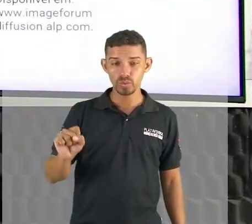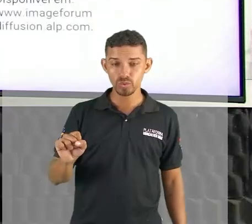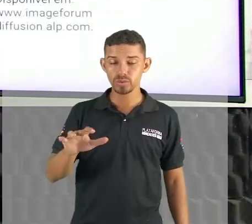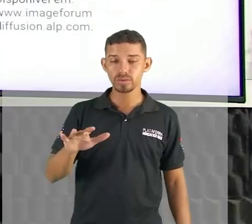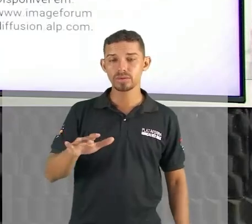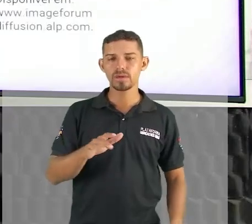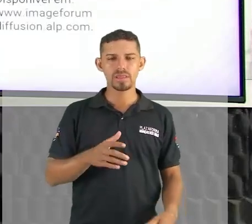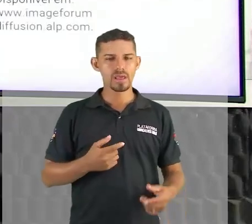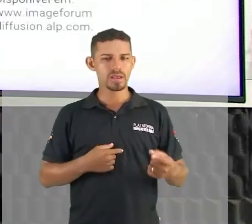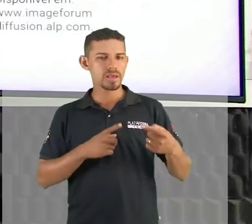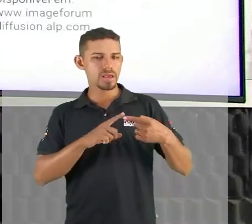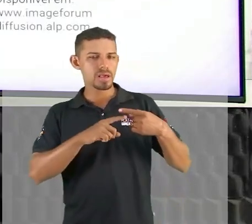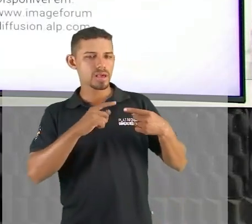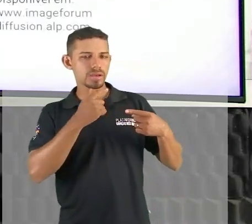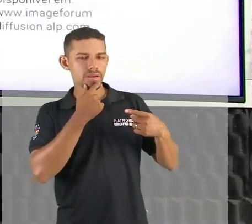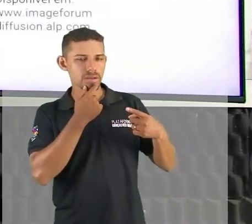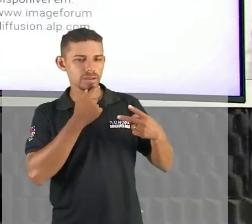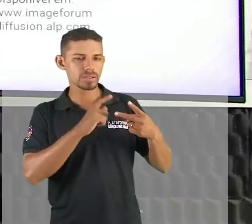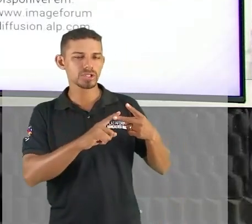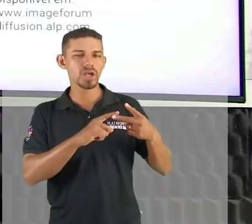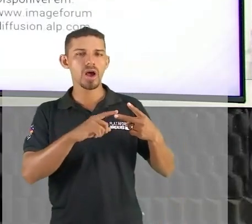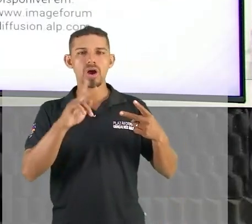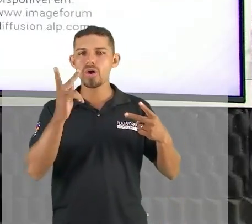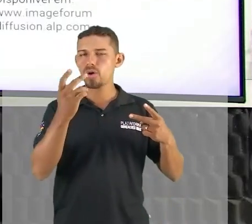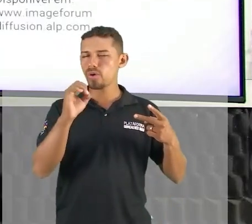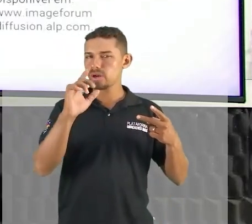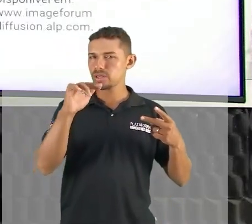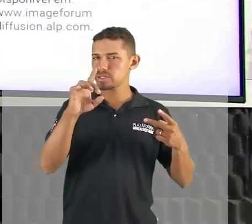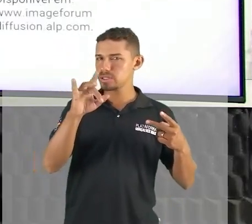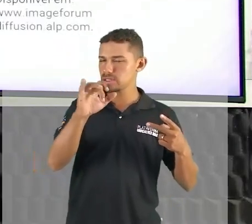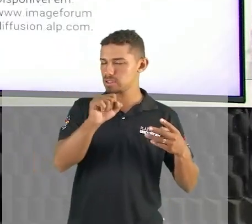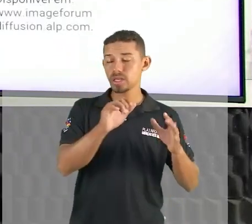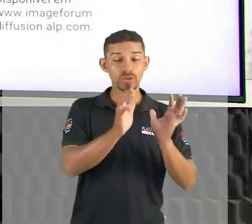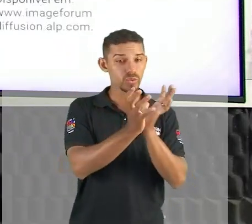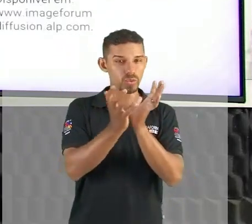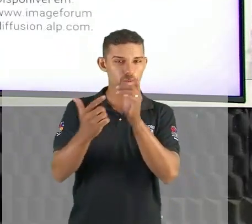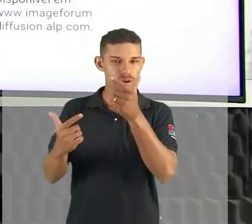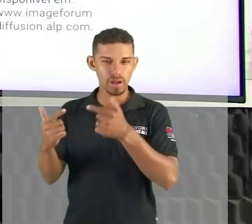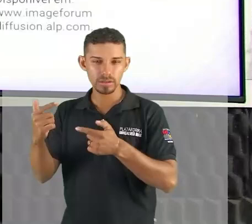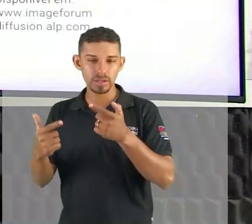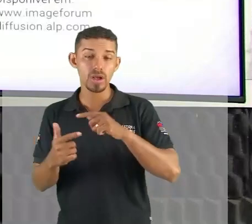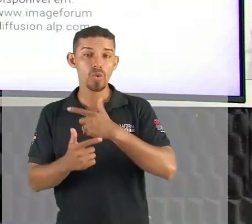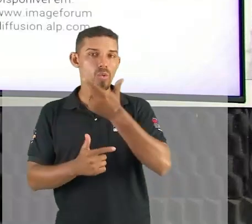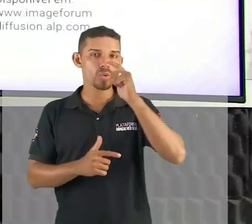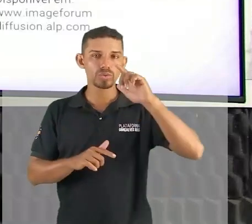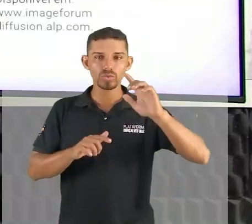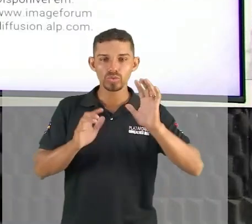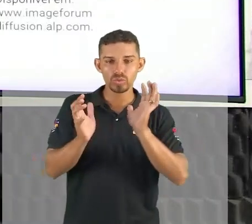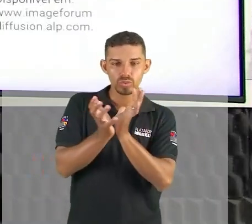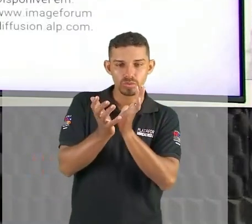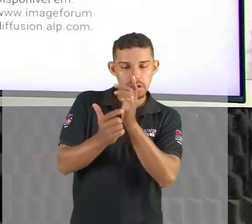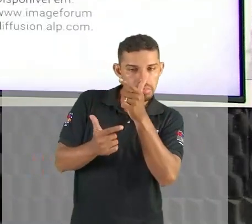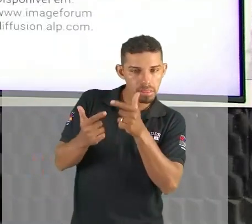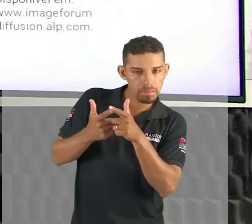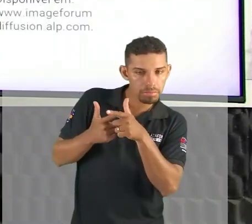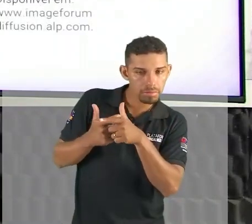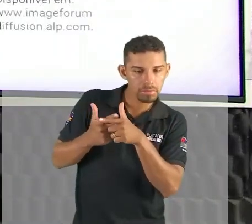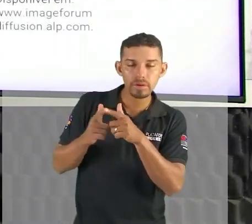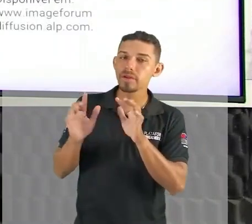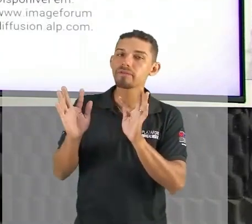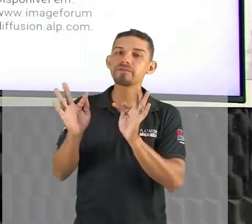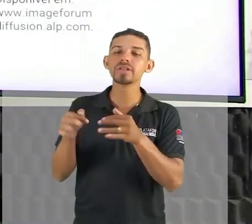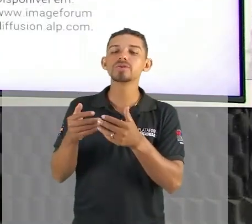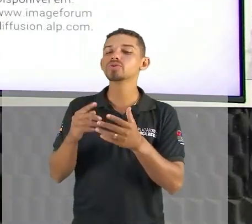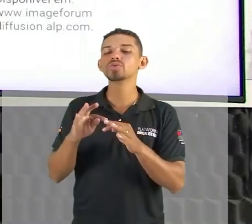participação de ingleses, holandeses, né? Em alguns momentos esses grupos vão entrar em conflito, vão colocar outros grupos também em conflito, e no final de